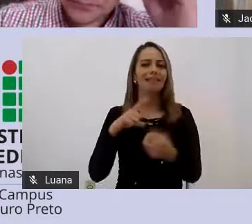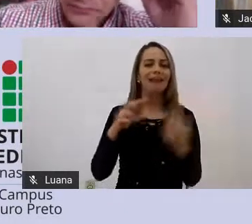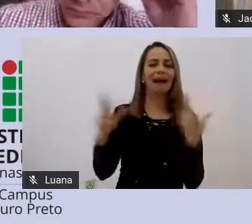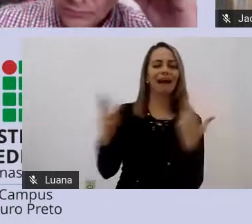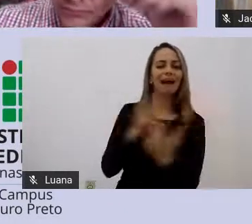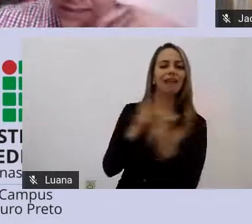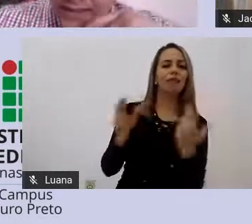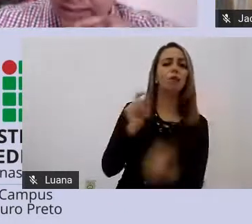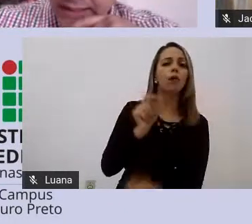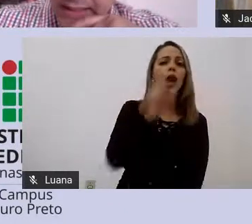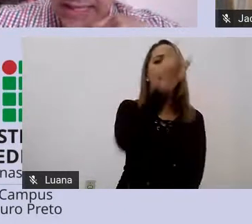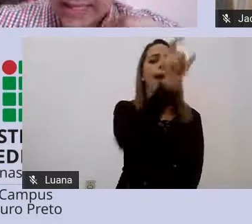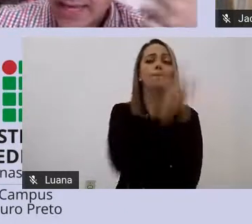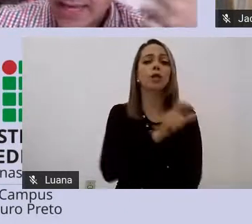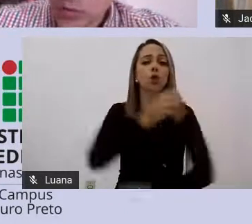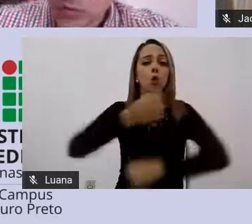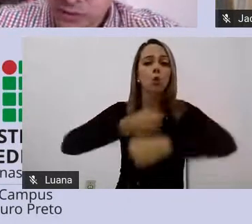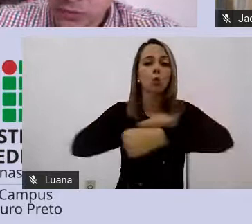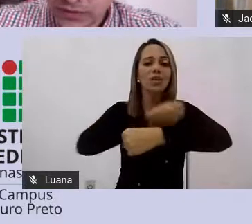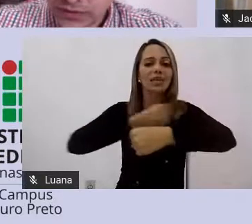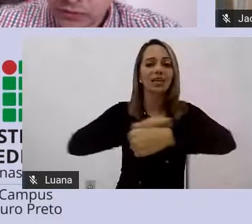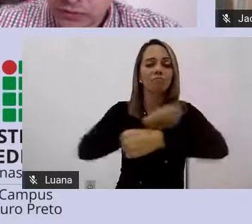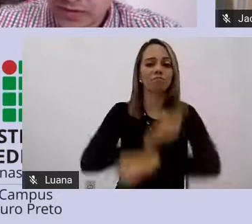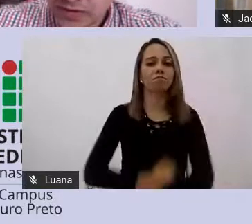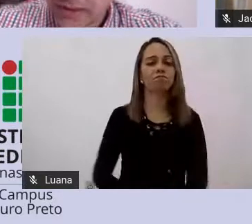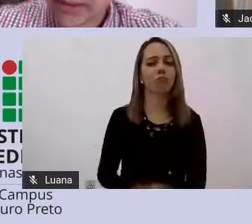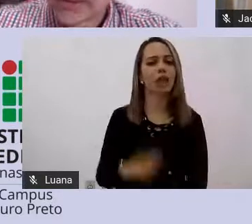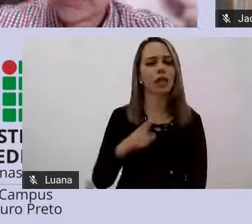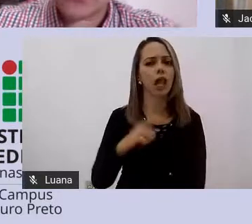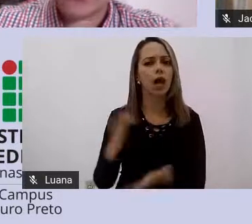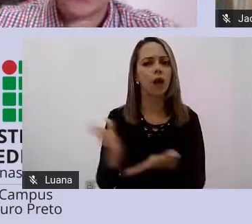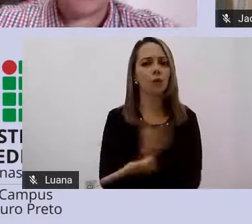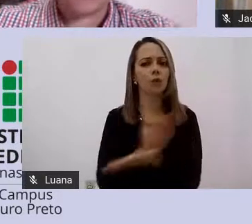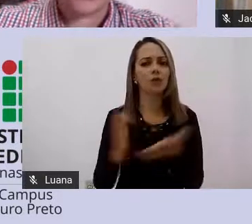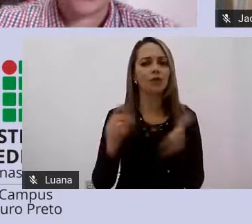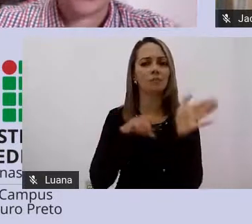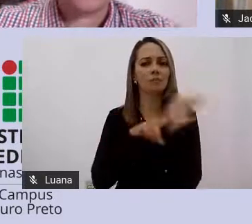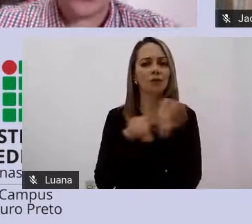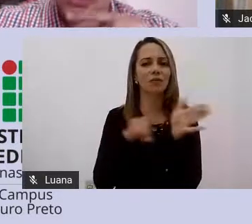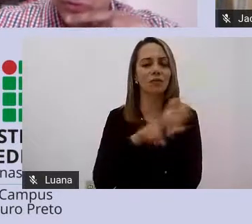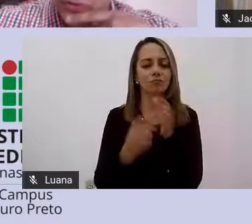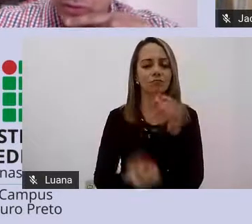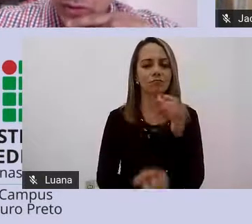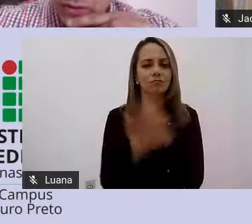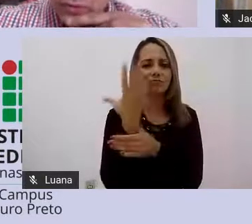é? E aí algumas perguntas que eu vi que apareceram no próprio chat